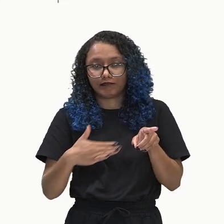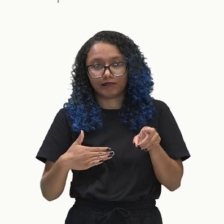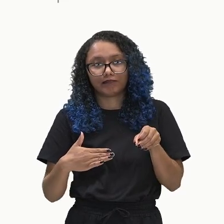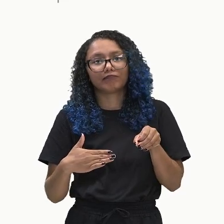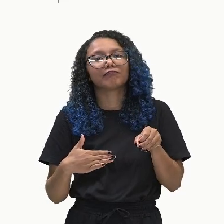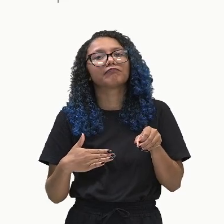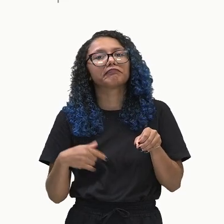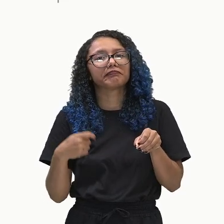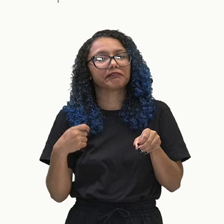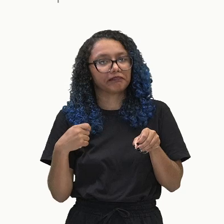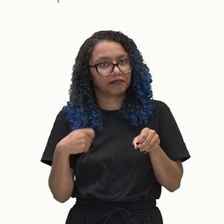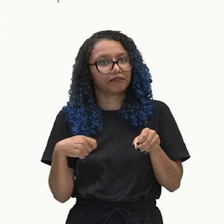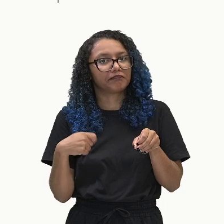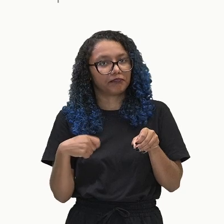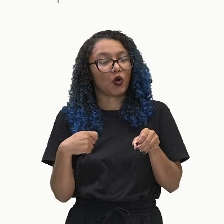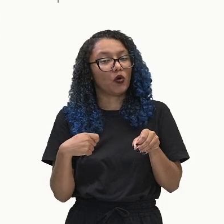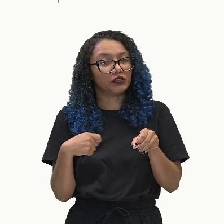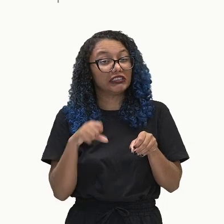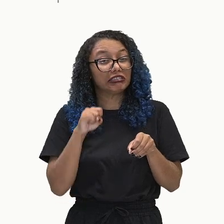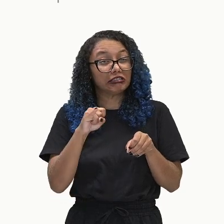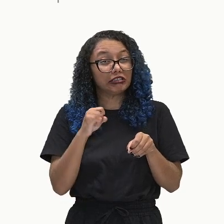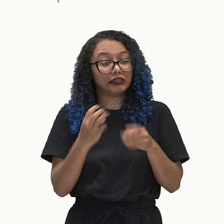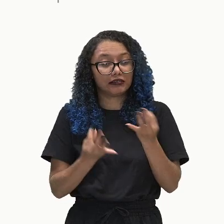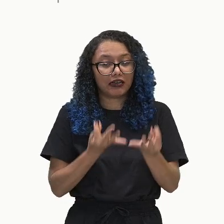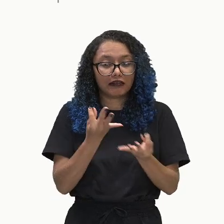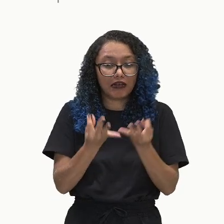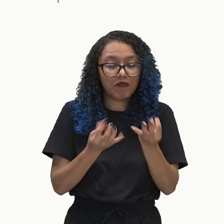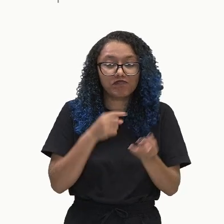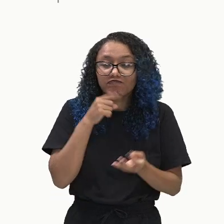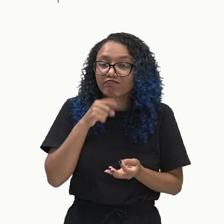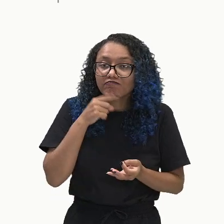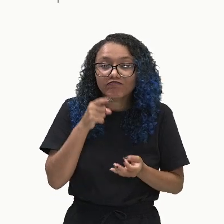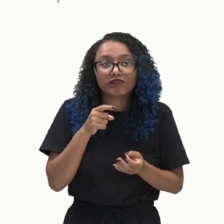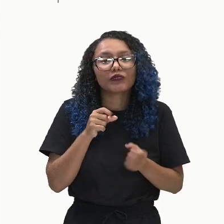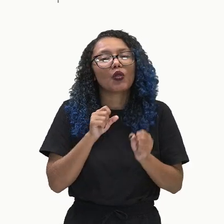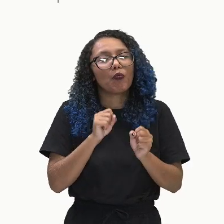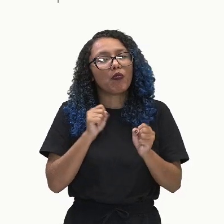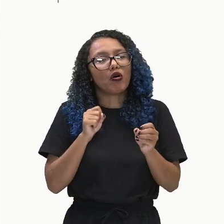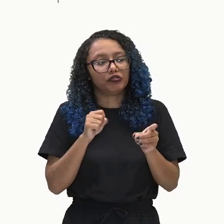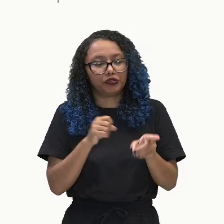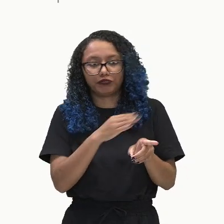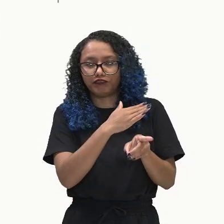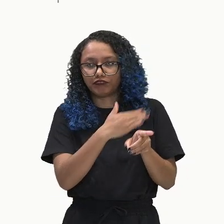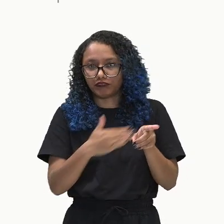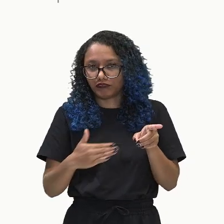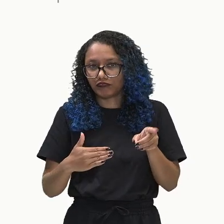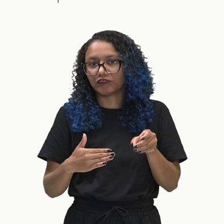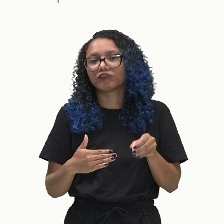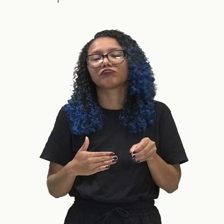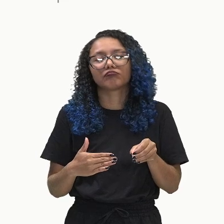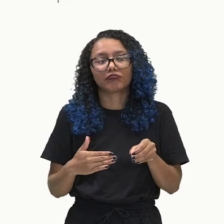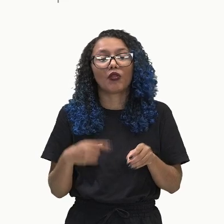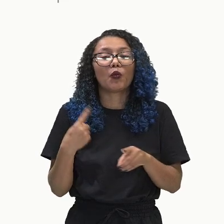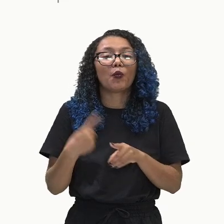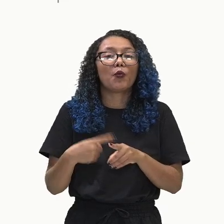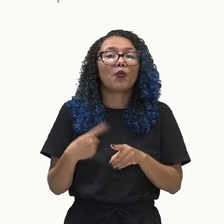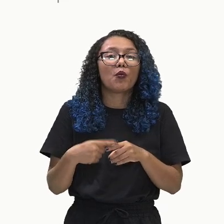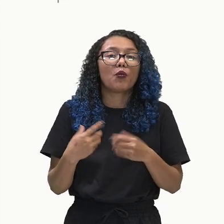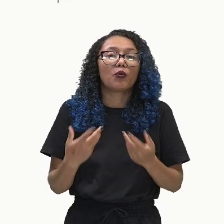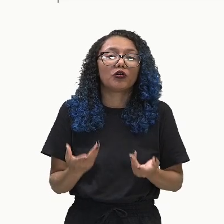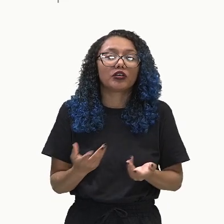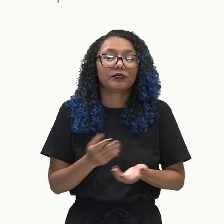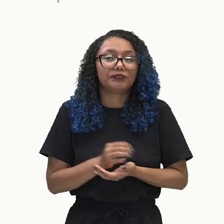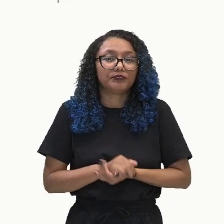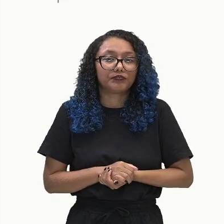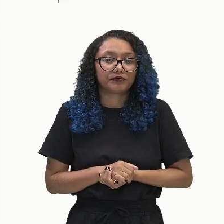mais tratamento. Isso ocorre pela não, digamos assim, presença,